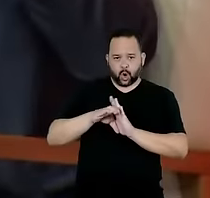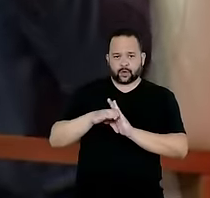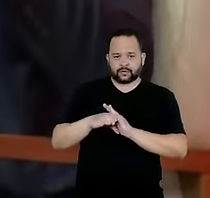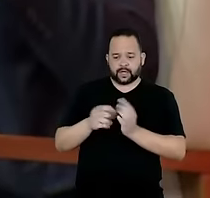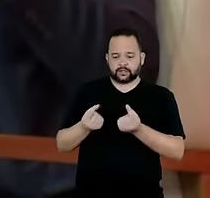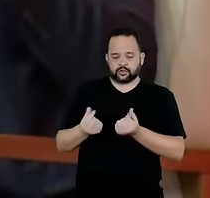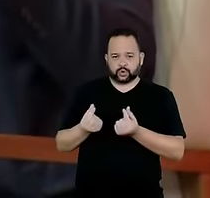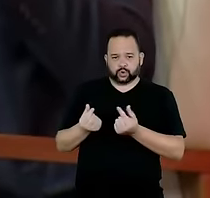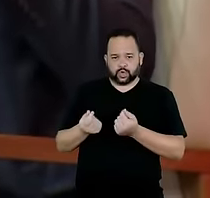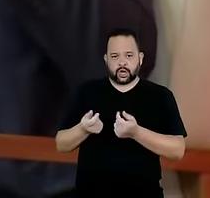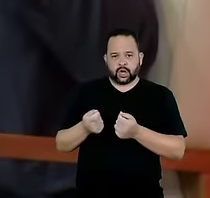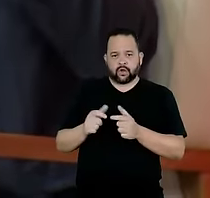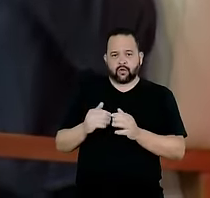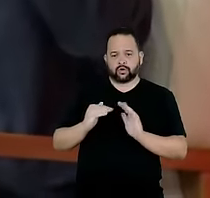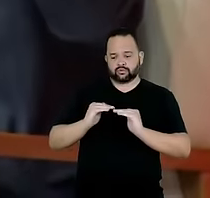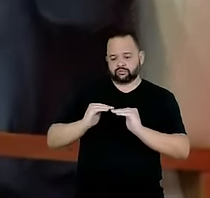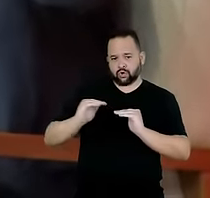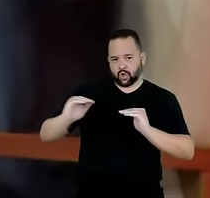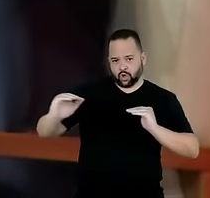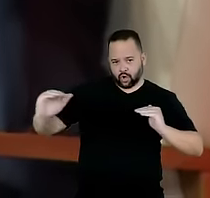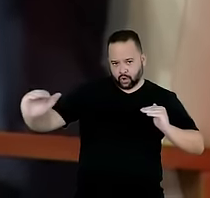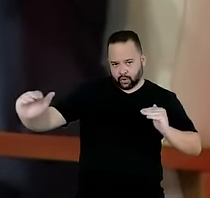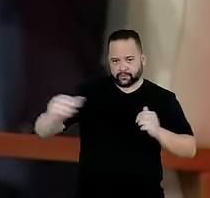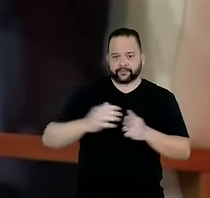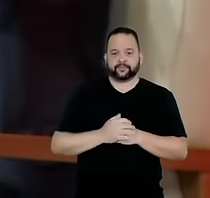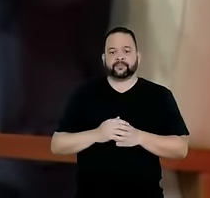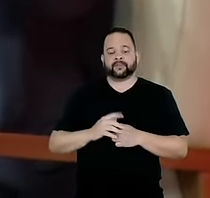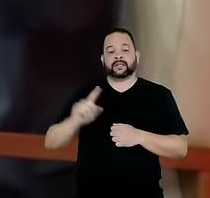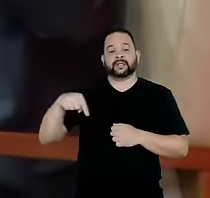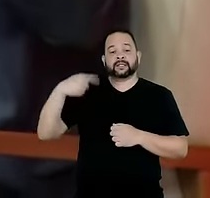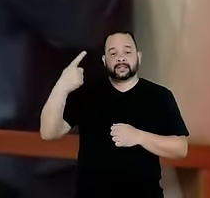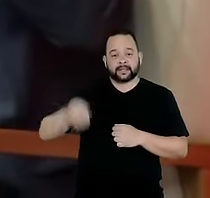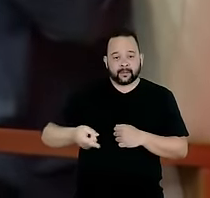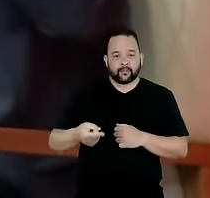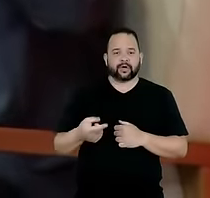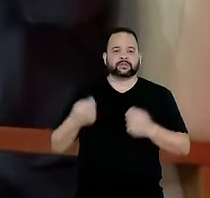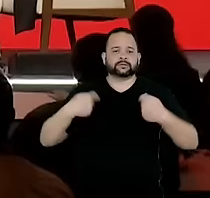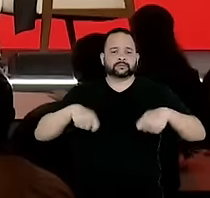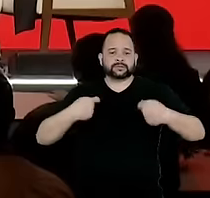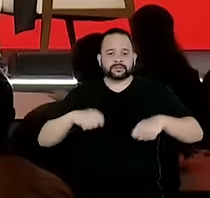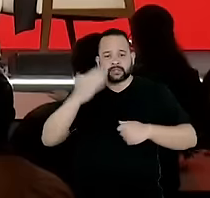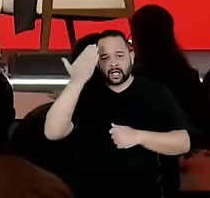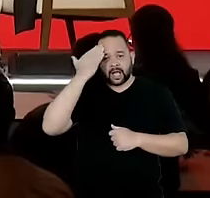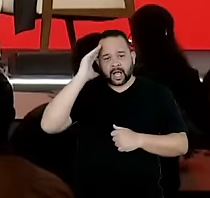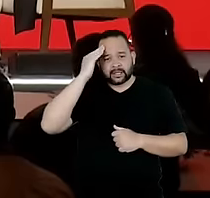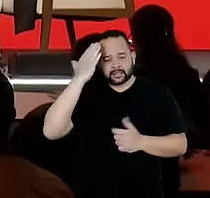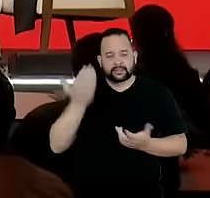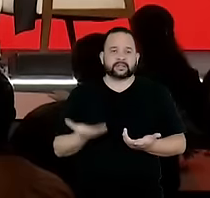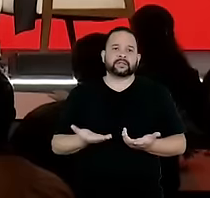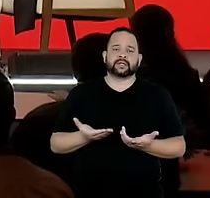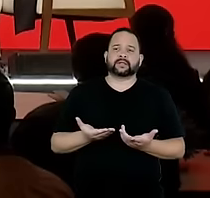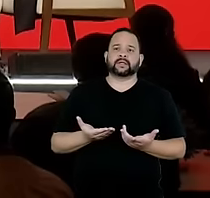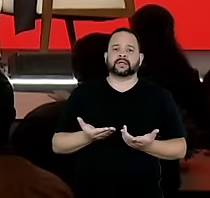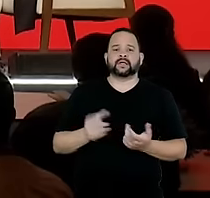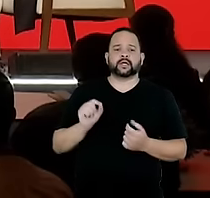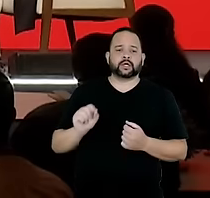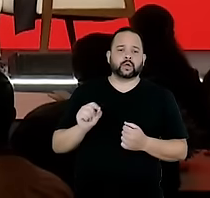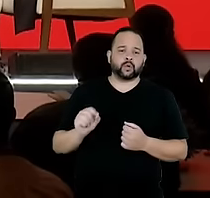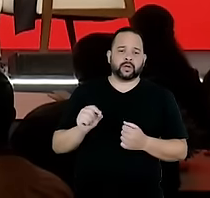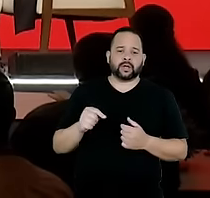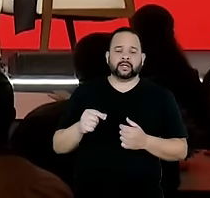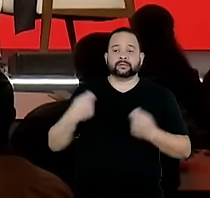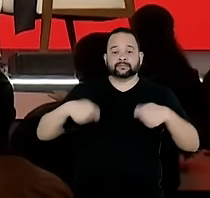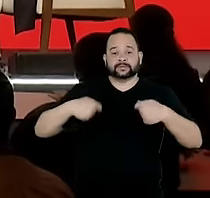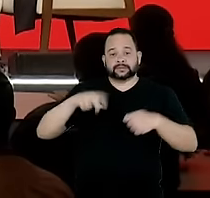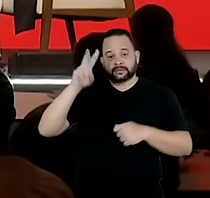é o reconhecimento da necessidade da existência de uma taxonomia na realidade a taxonomia Eu queria que a gente lembrasse aqui das nossas aulas